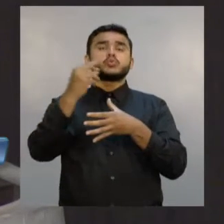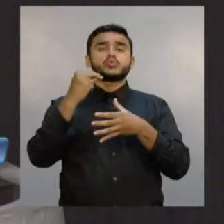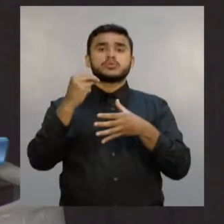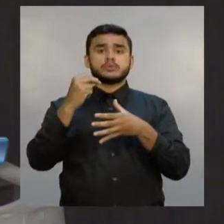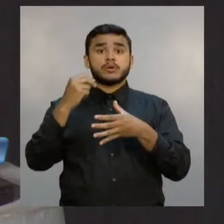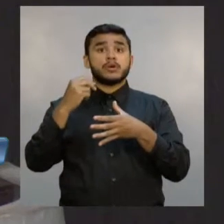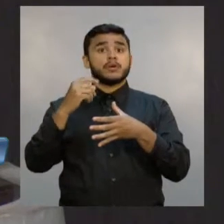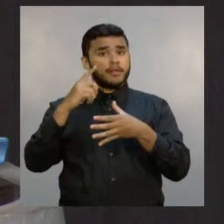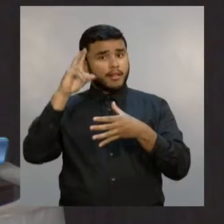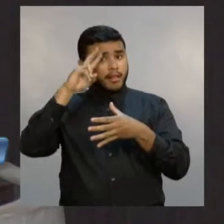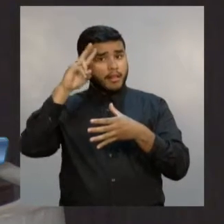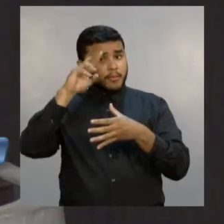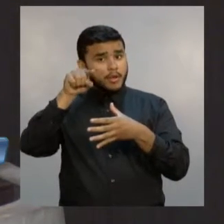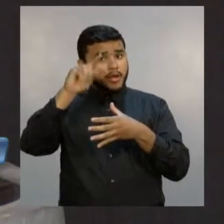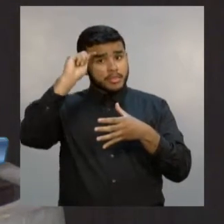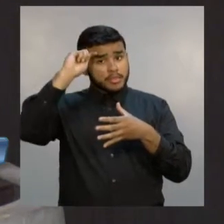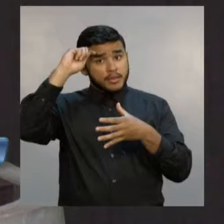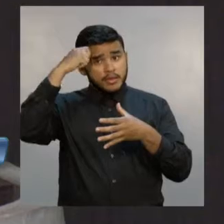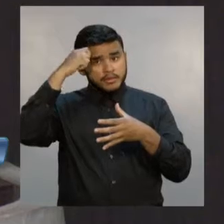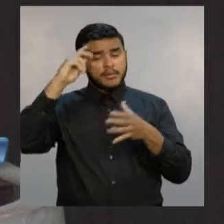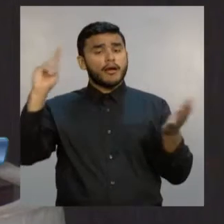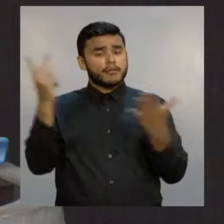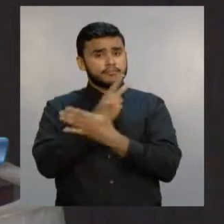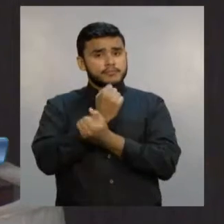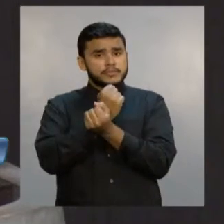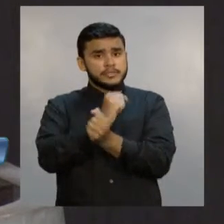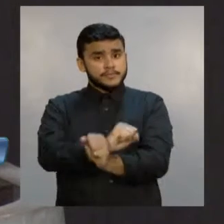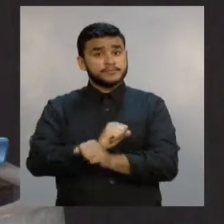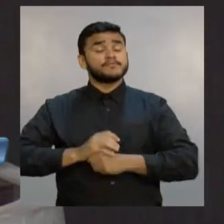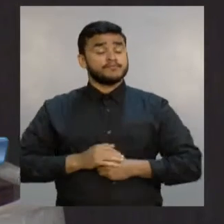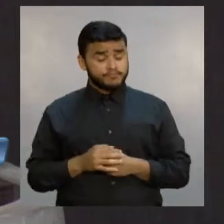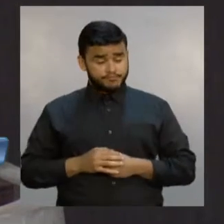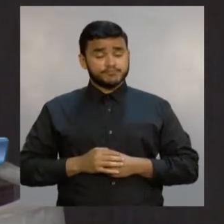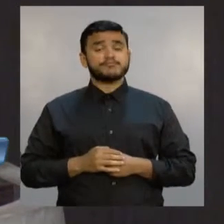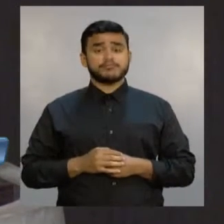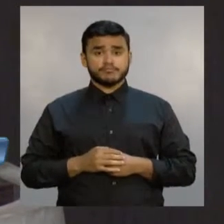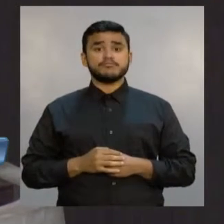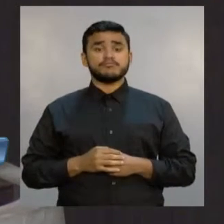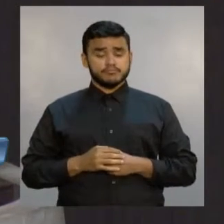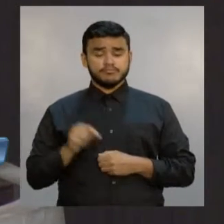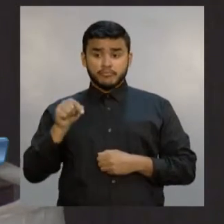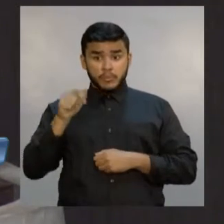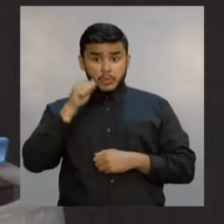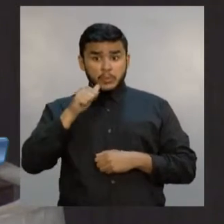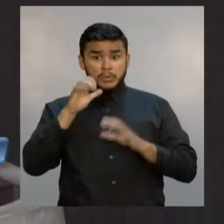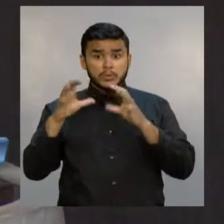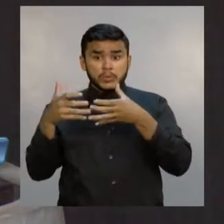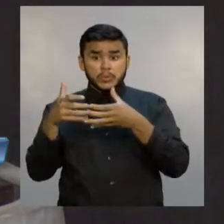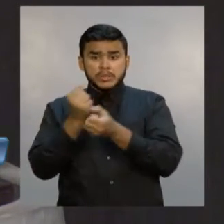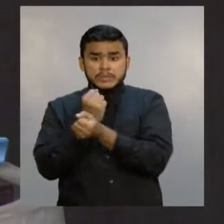mulheres escravizadas, que, assim como na poesia de Conceição Evaristo, tiveram